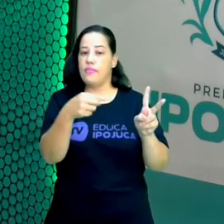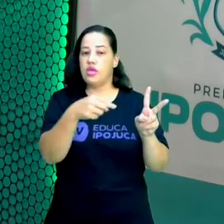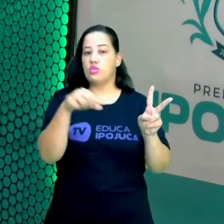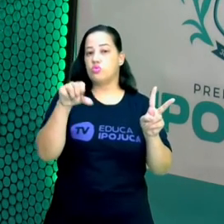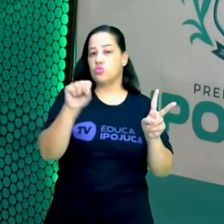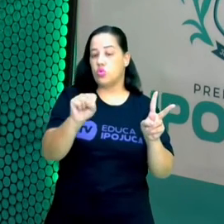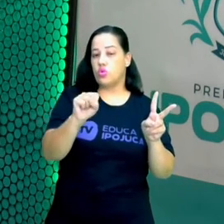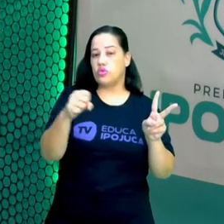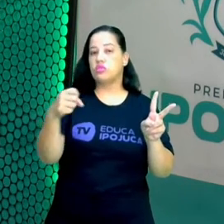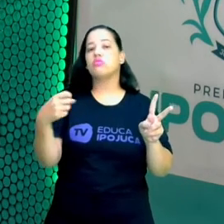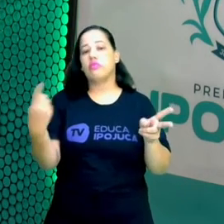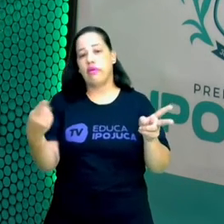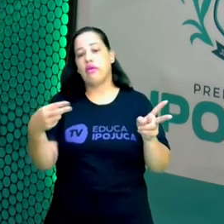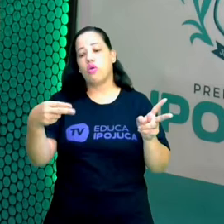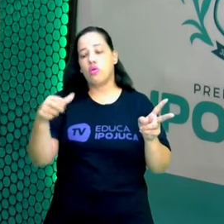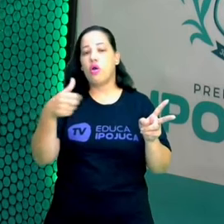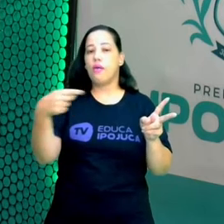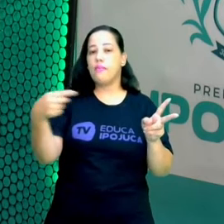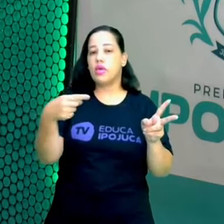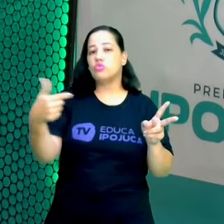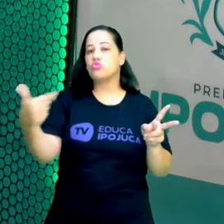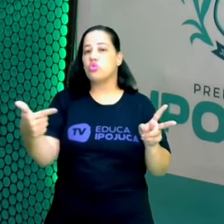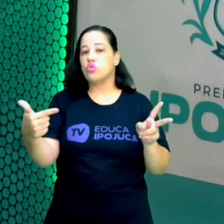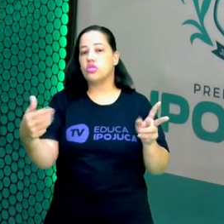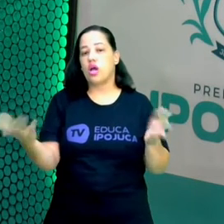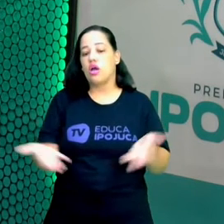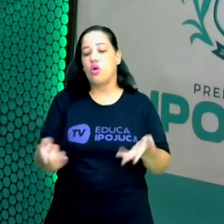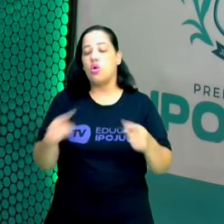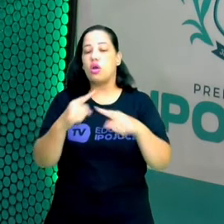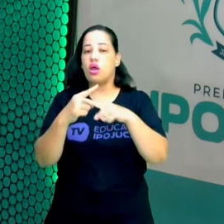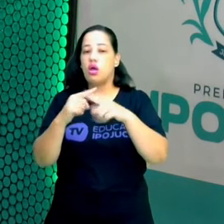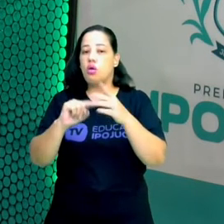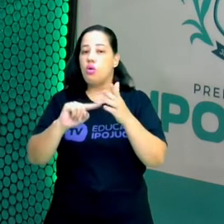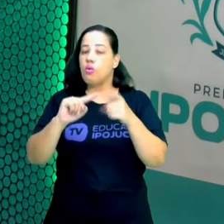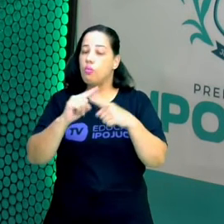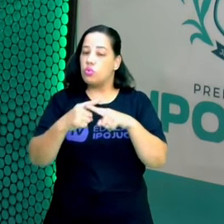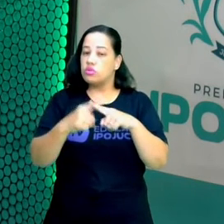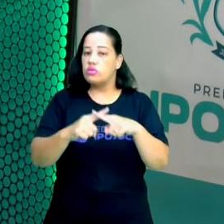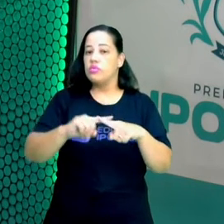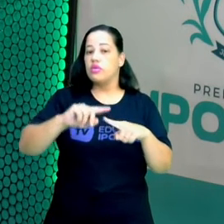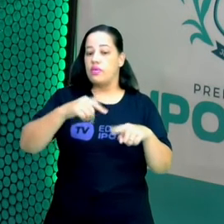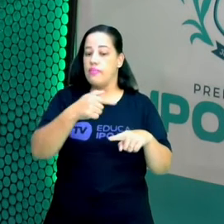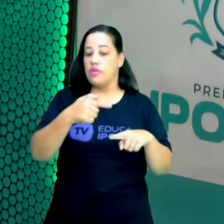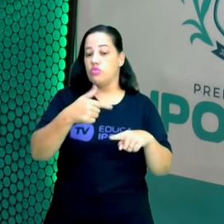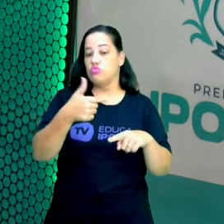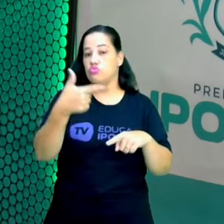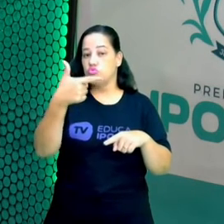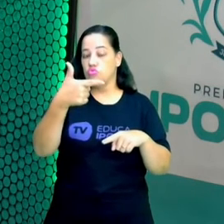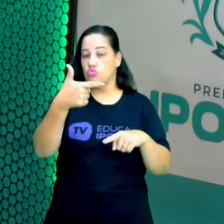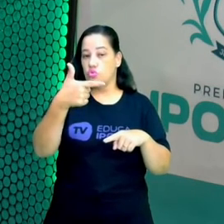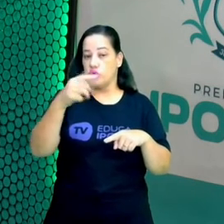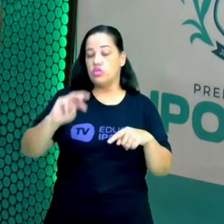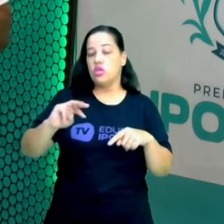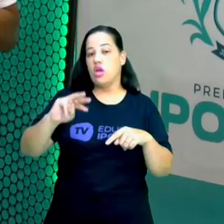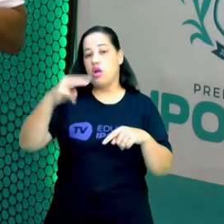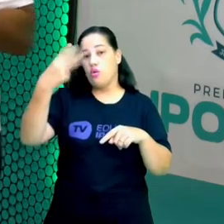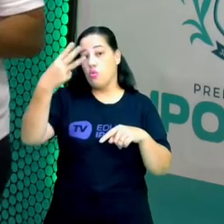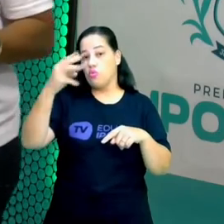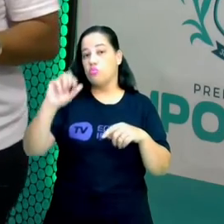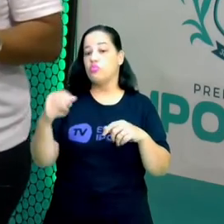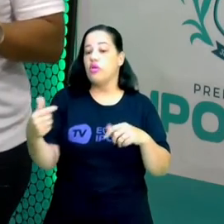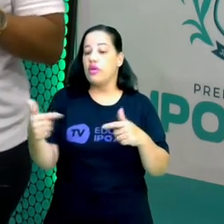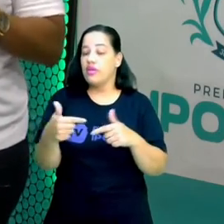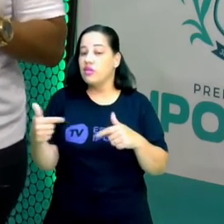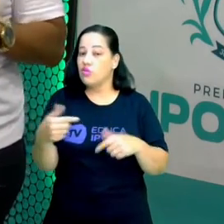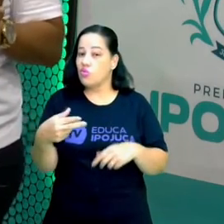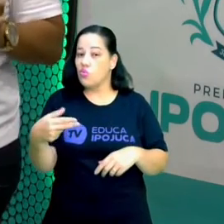2. Multiplique. Menos 2 elevado ao cubo é menos 8. Ok? Entendeu